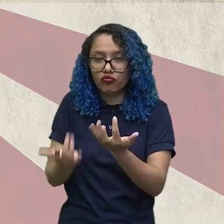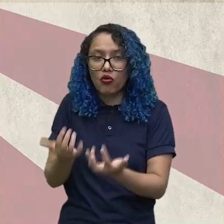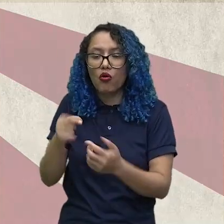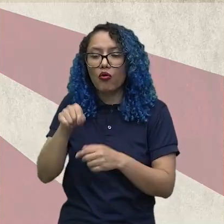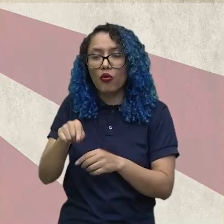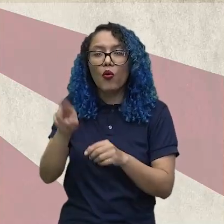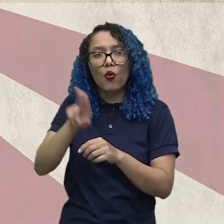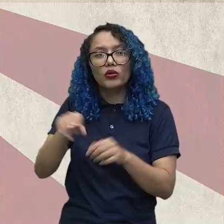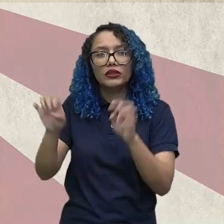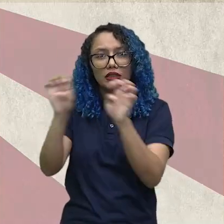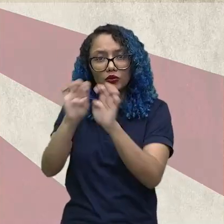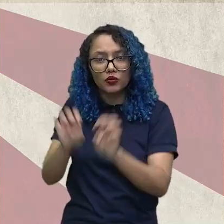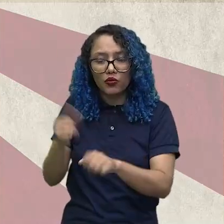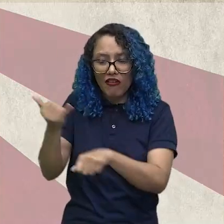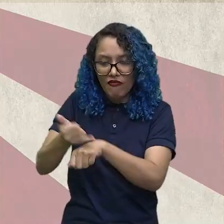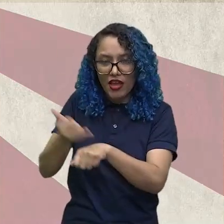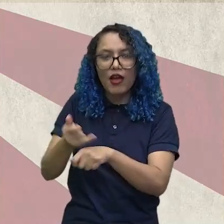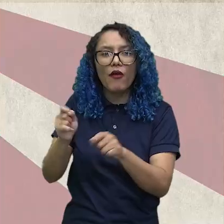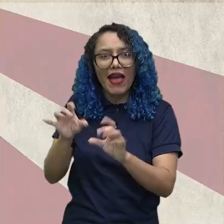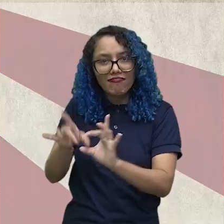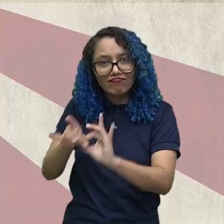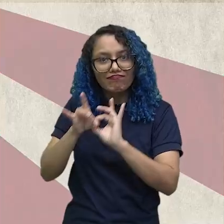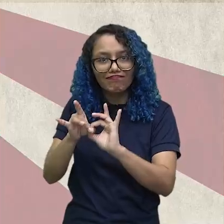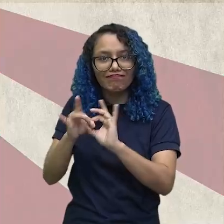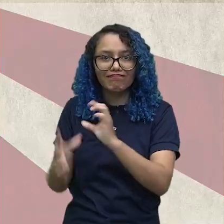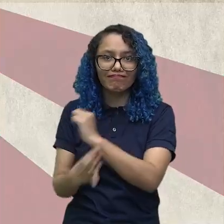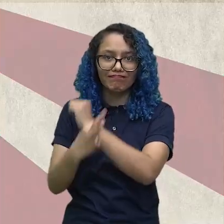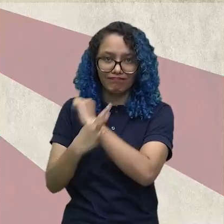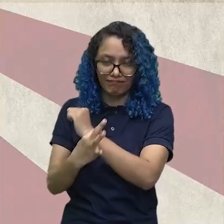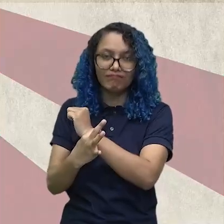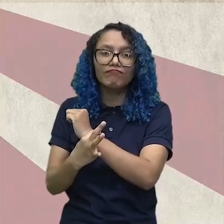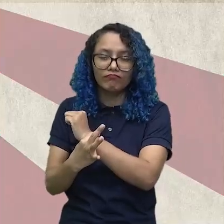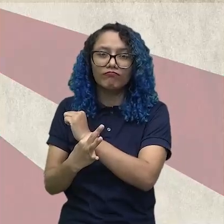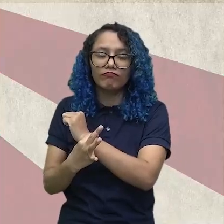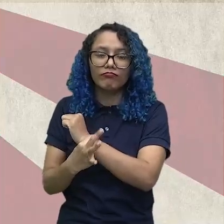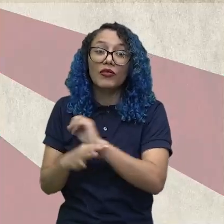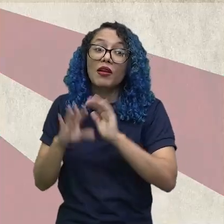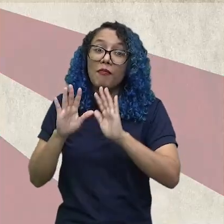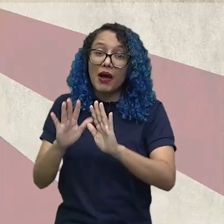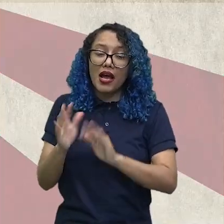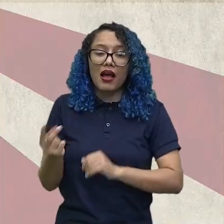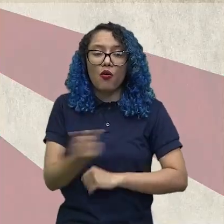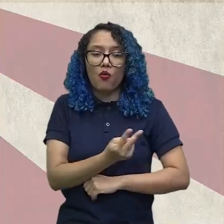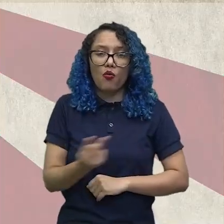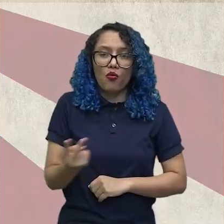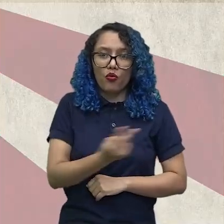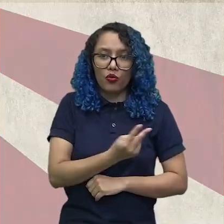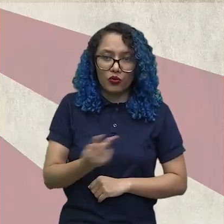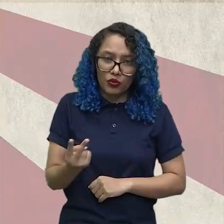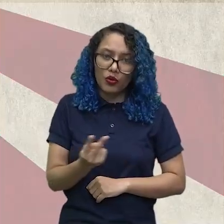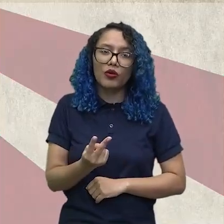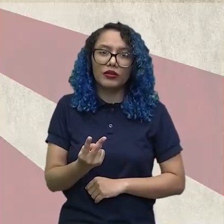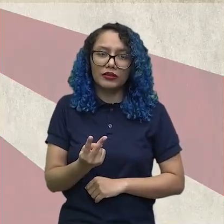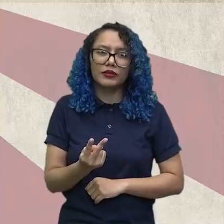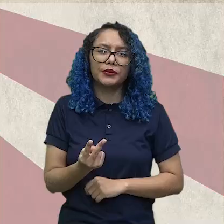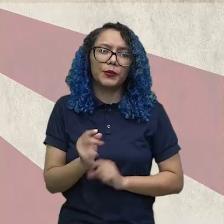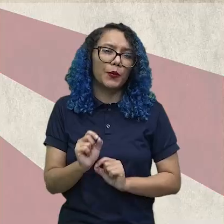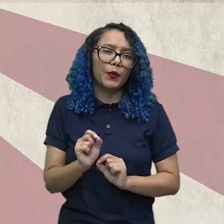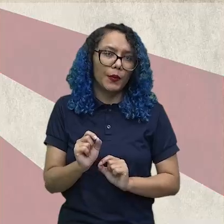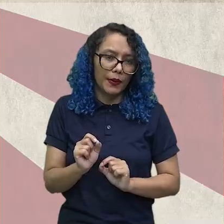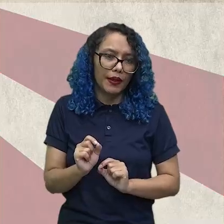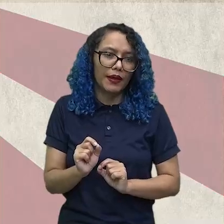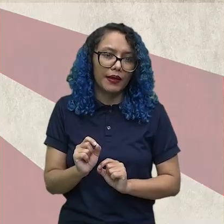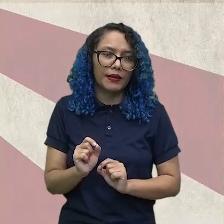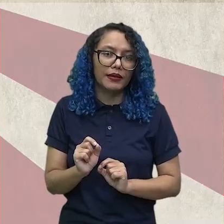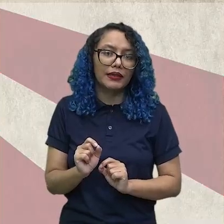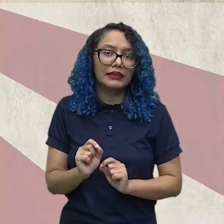de ferro, que consegue segurar. Porém, ainda assim, as duas estruturas, elas ainda